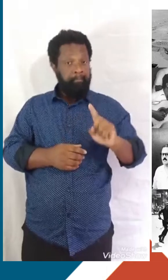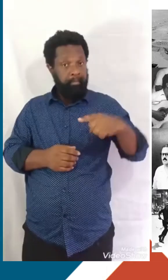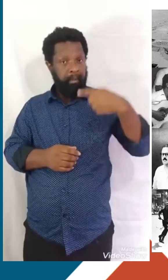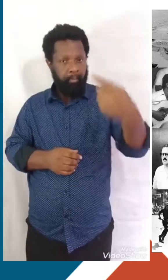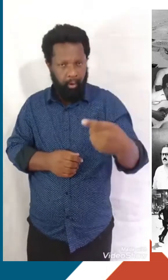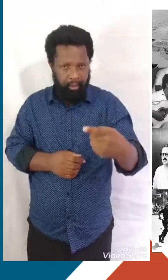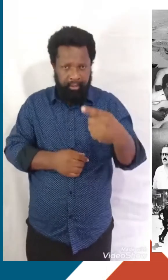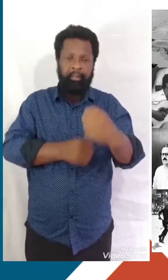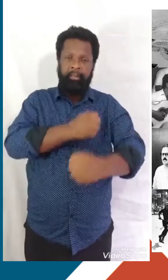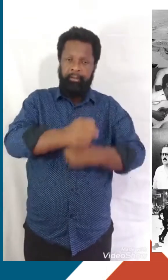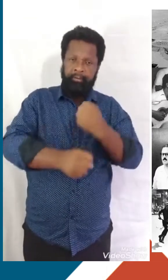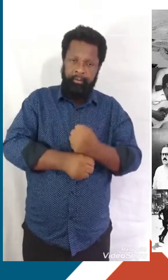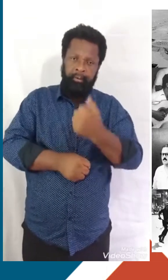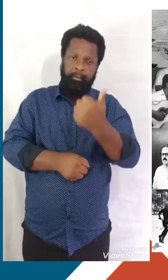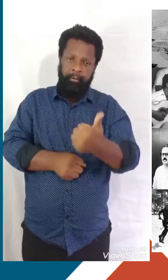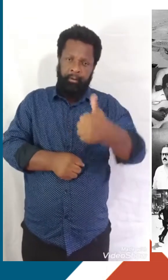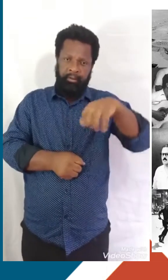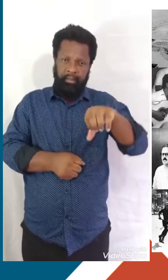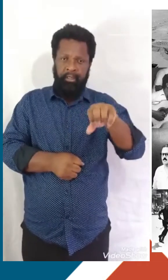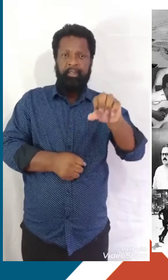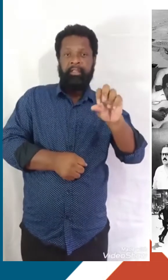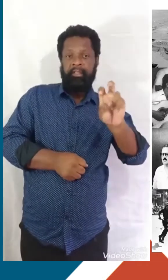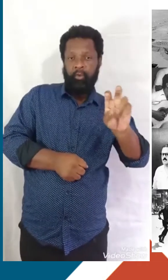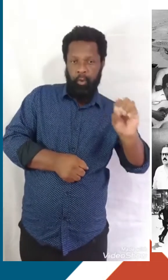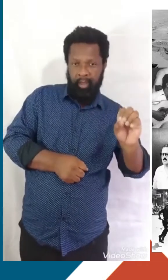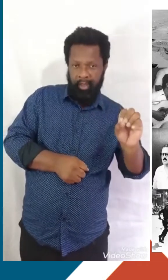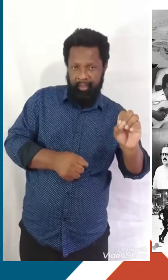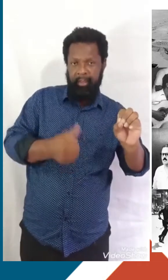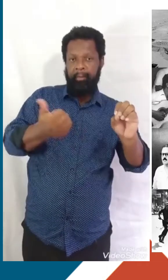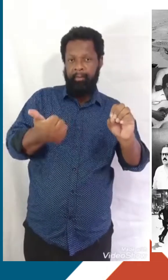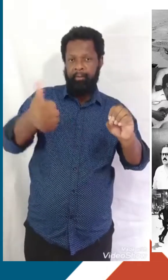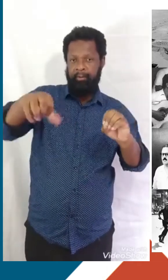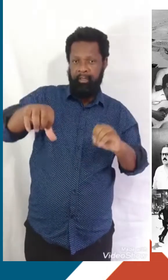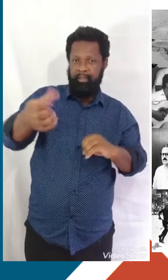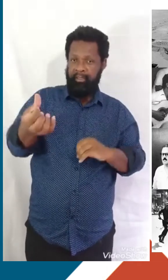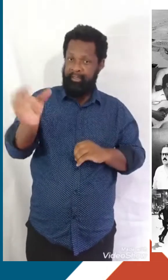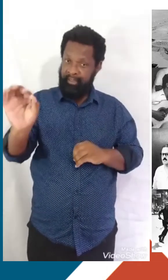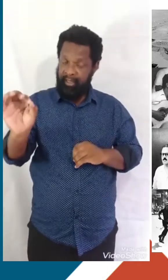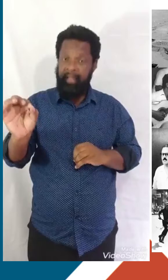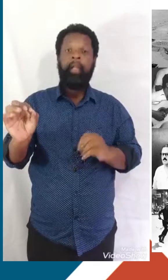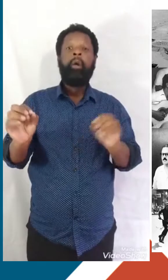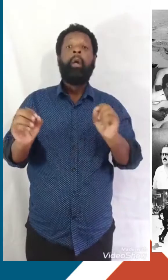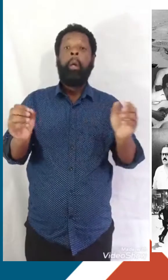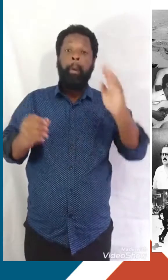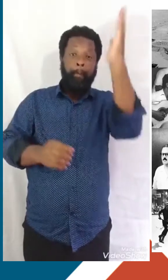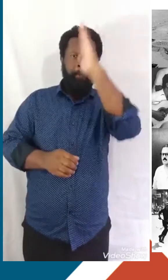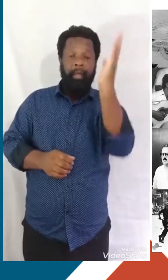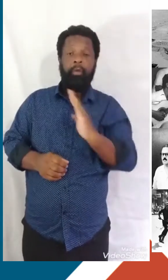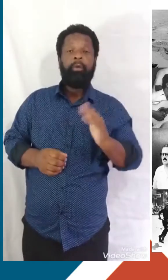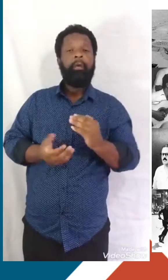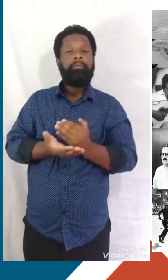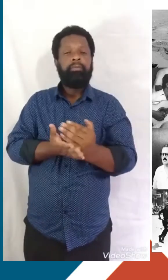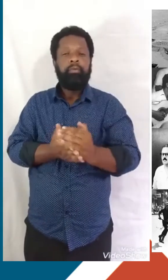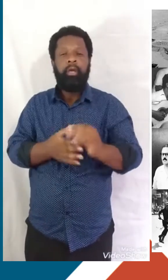Posteriormente, nas décadas de 1950 e 1960, o Brasil inicia um período de democratização e